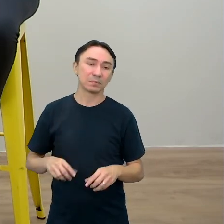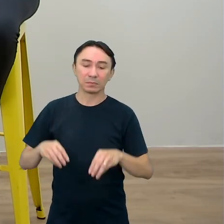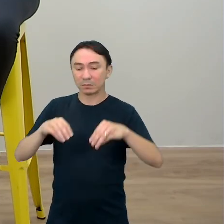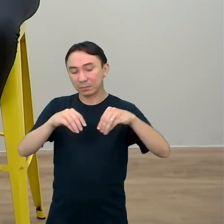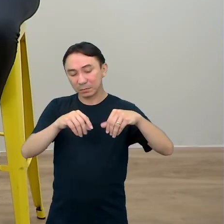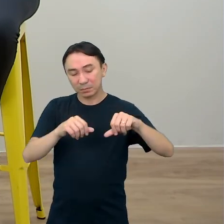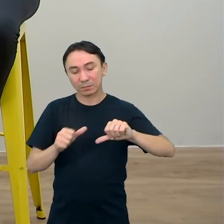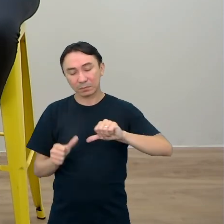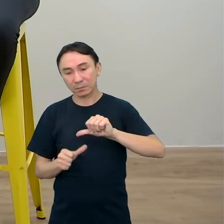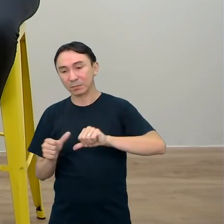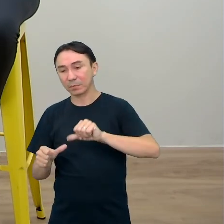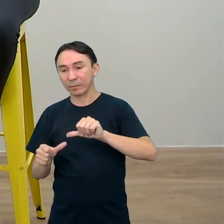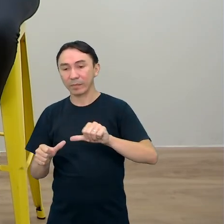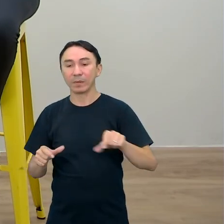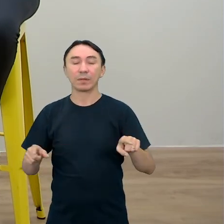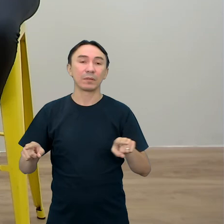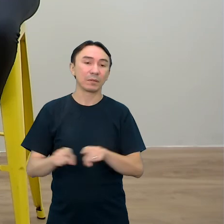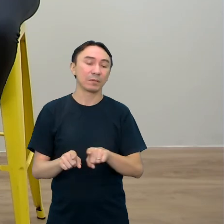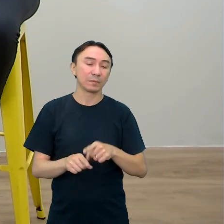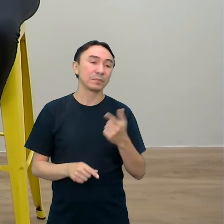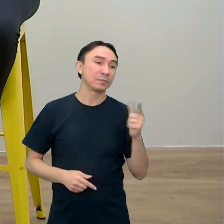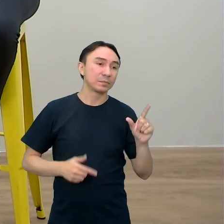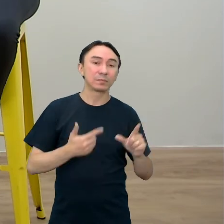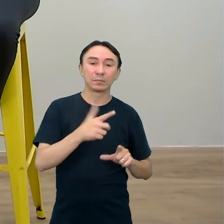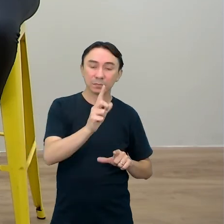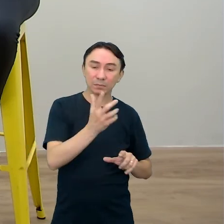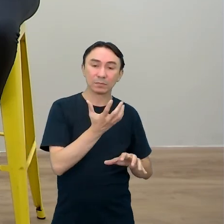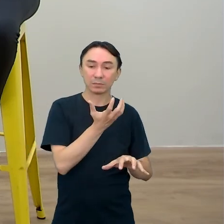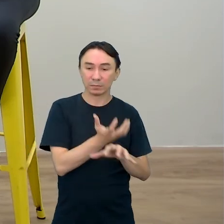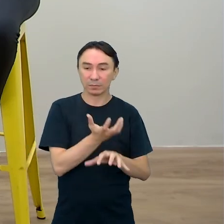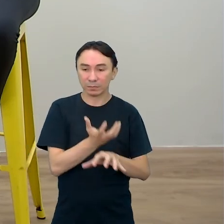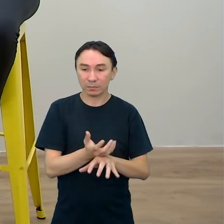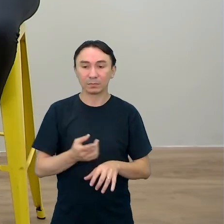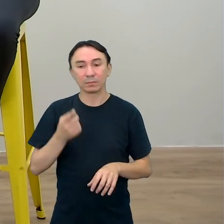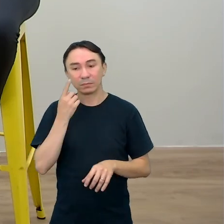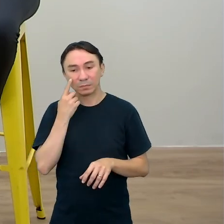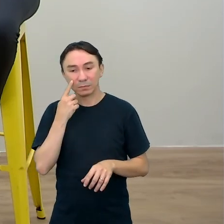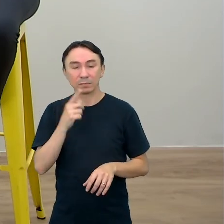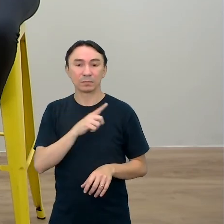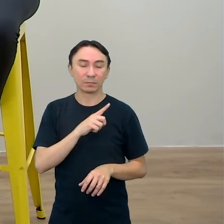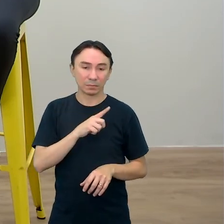solo, mas nos outros componentes também. Vocês vão ver aí que existe uma grande integração entre